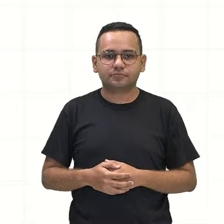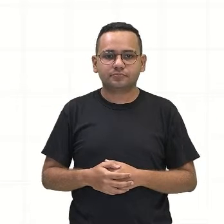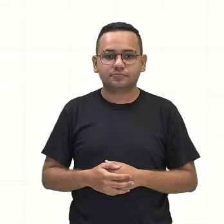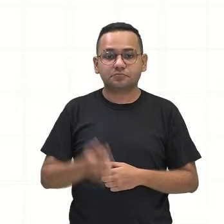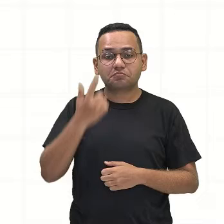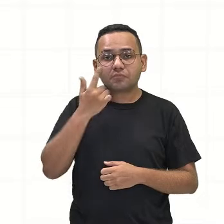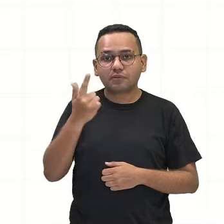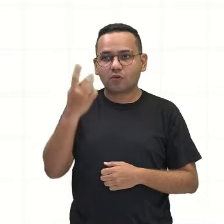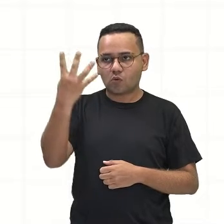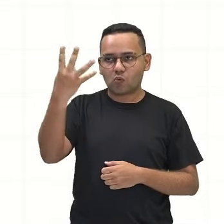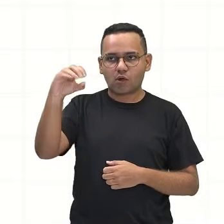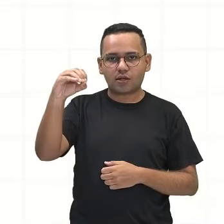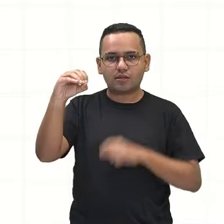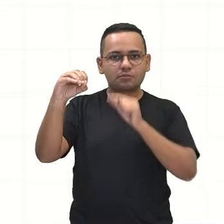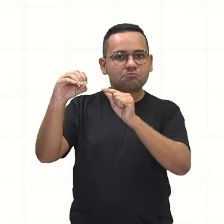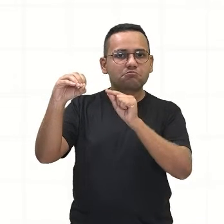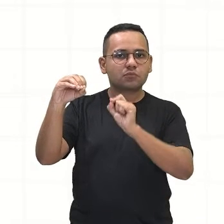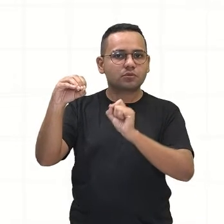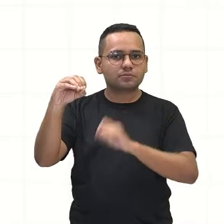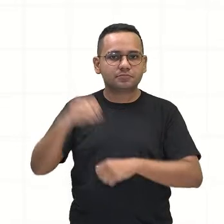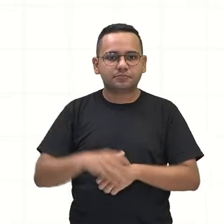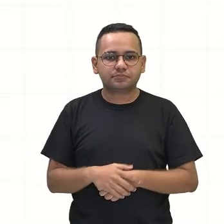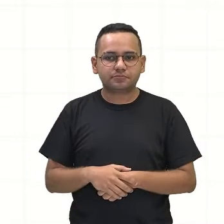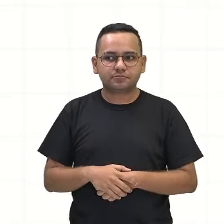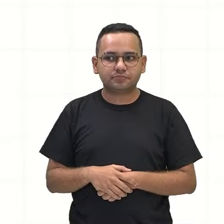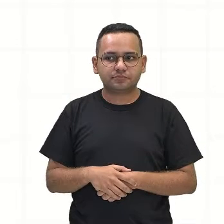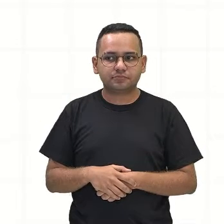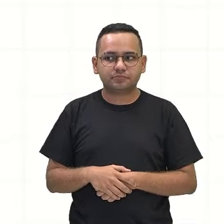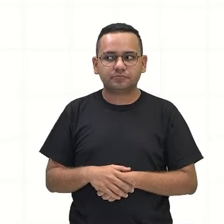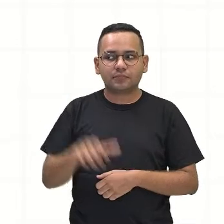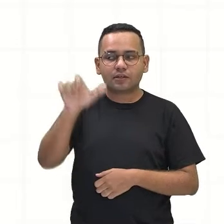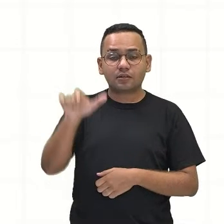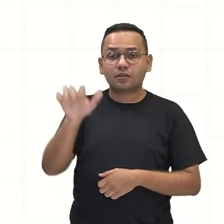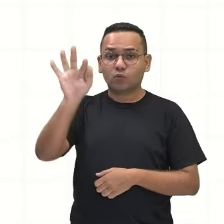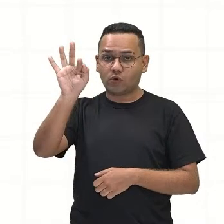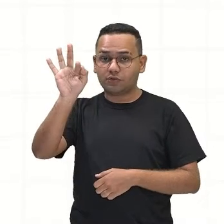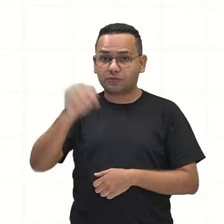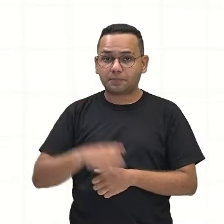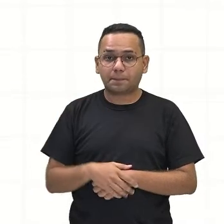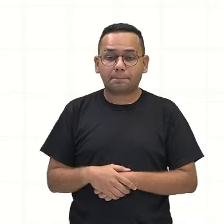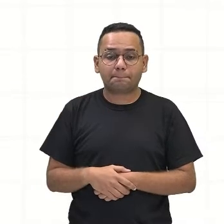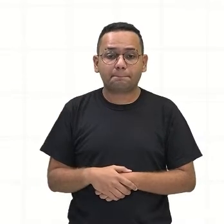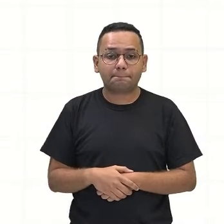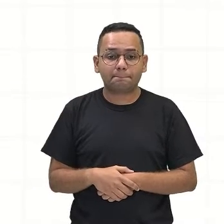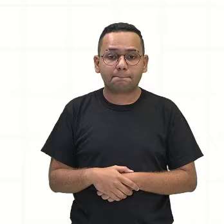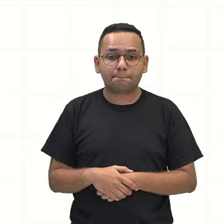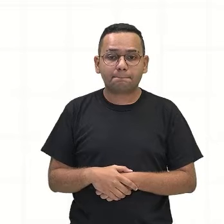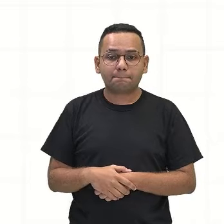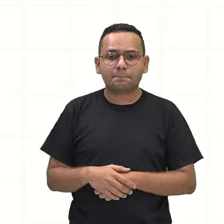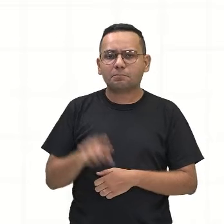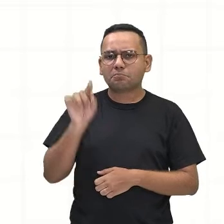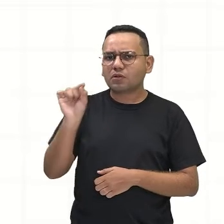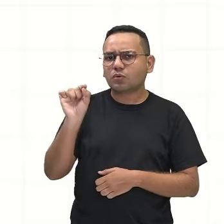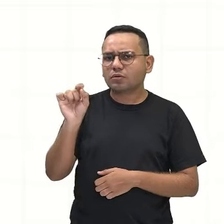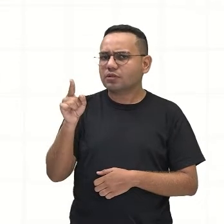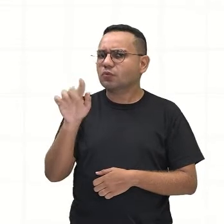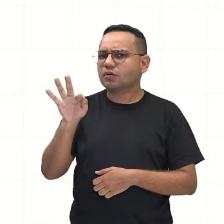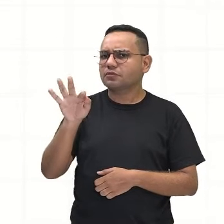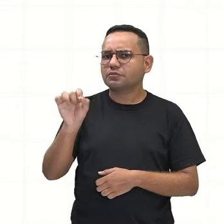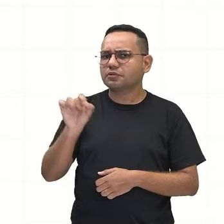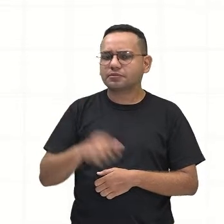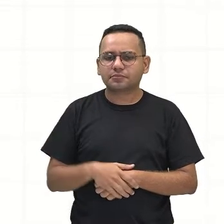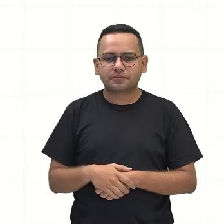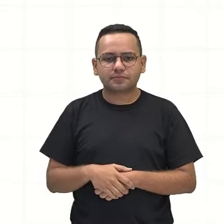está na coluna aqui da frequência absoluta. Então, o que é a frequência absoluta de